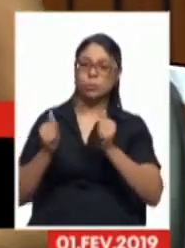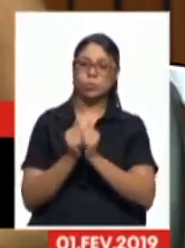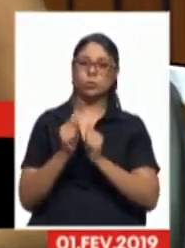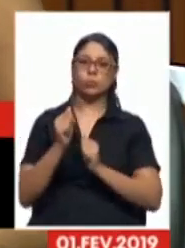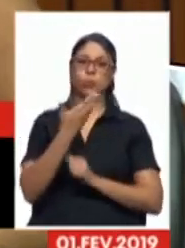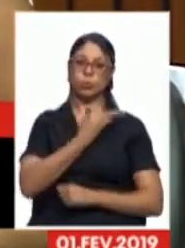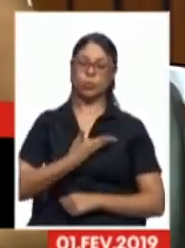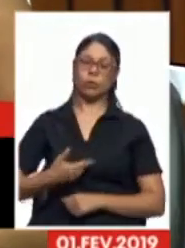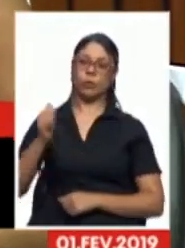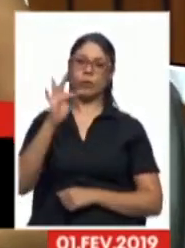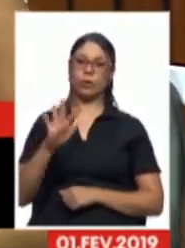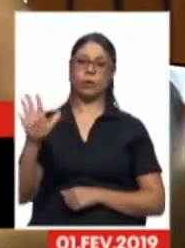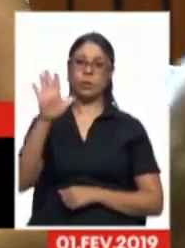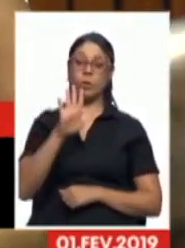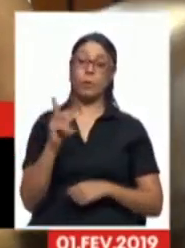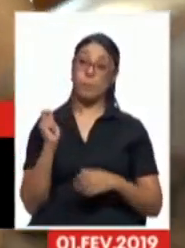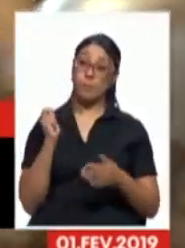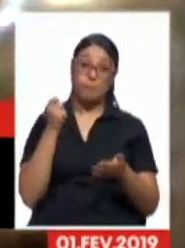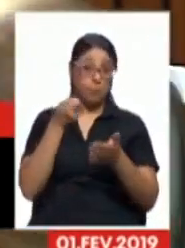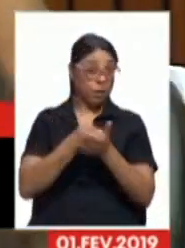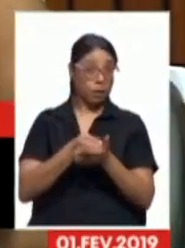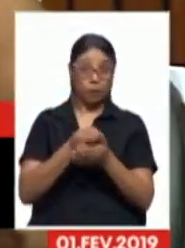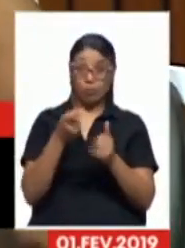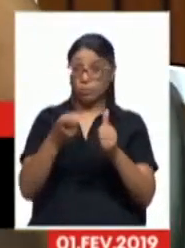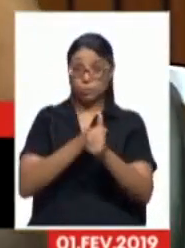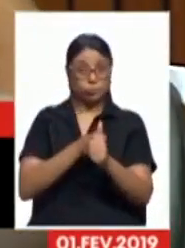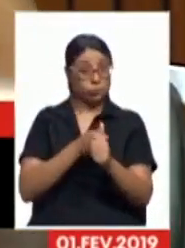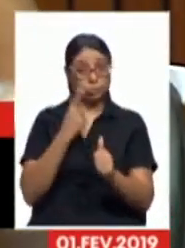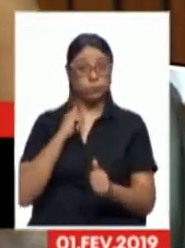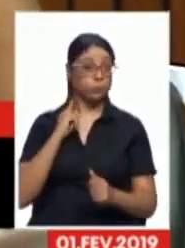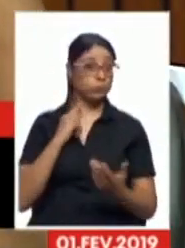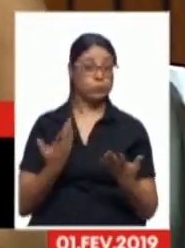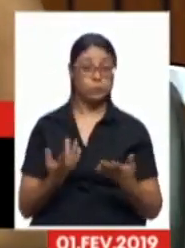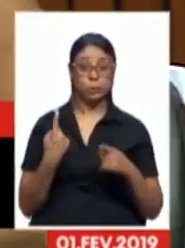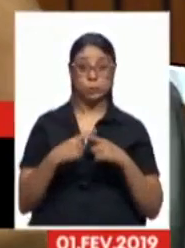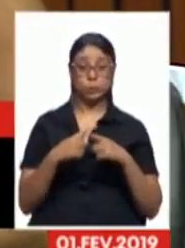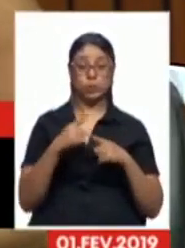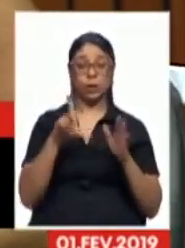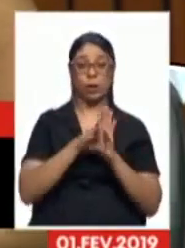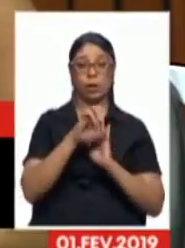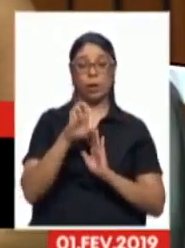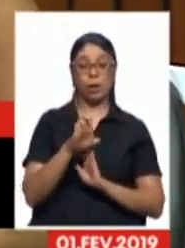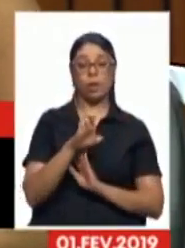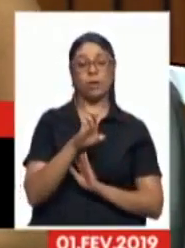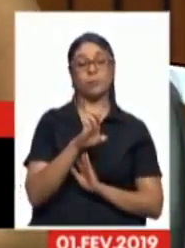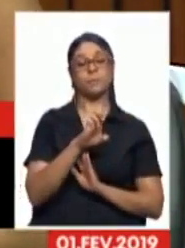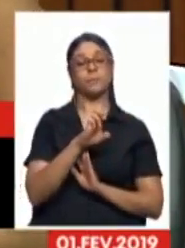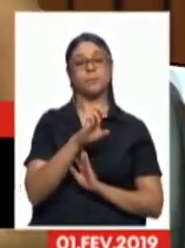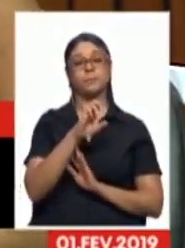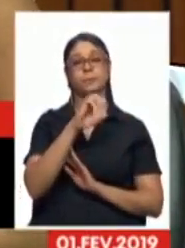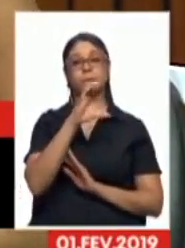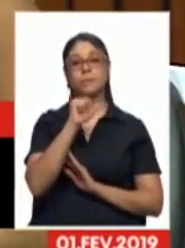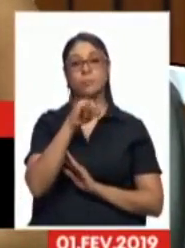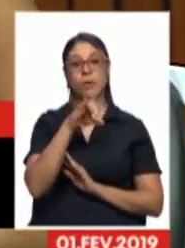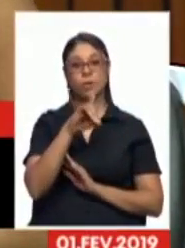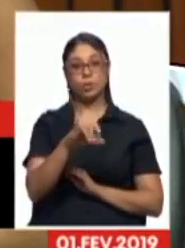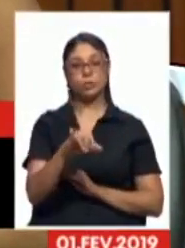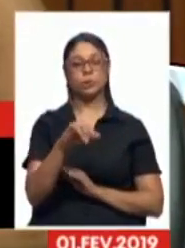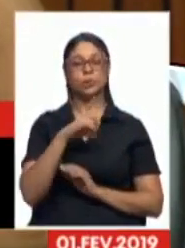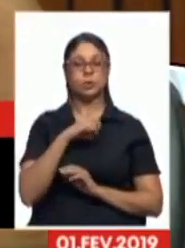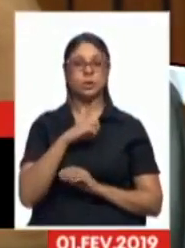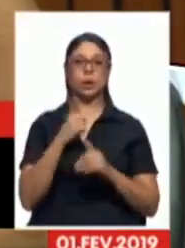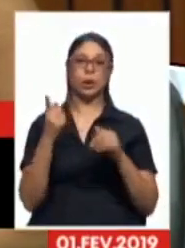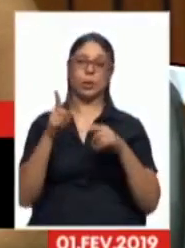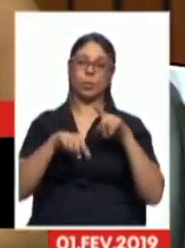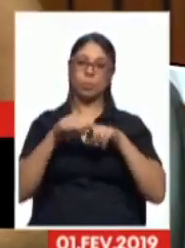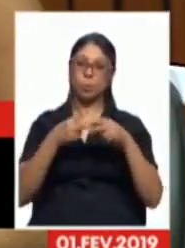federal, para que ele pague o que ele deve a Minas Gerais, porque a Lei Candir, ela desonerou os produtos de exportação